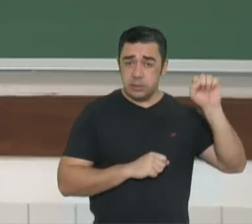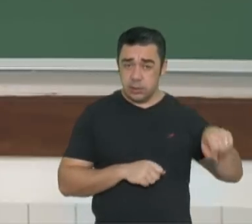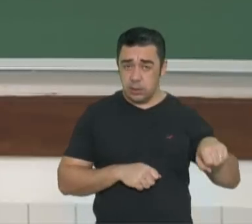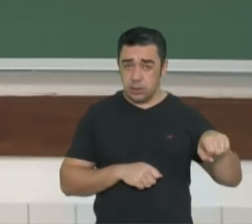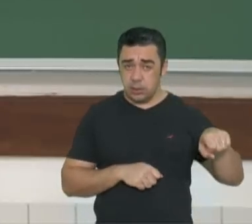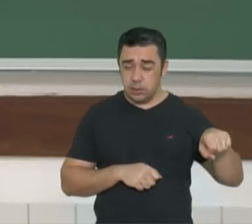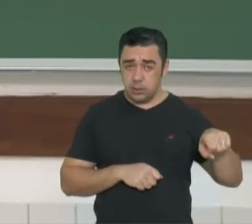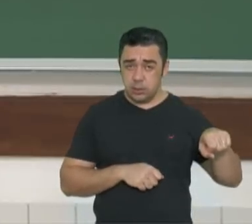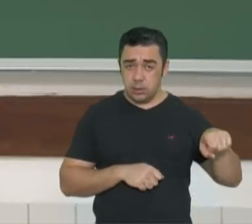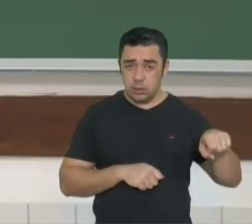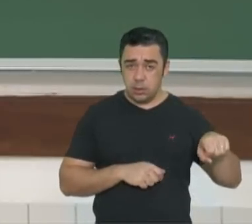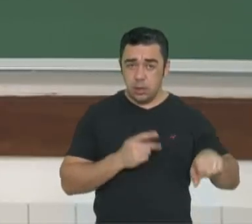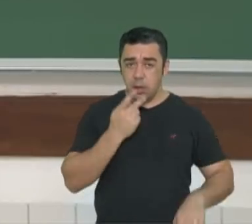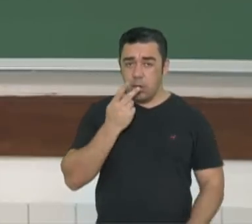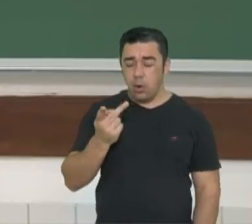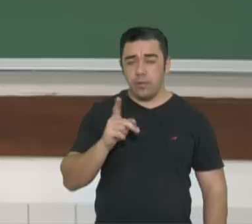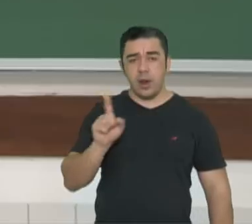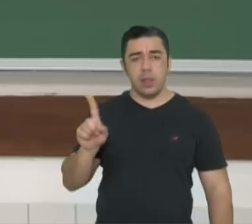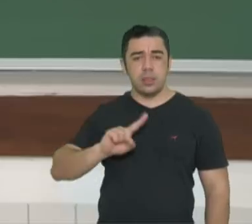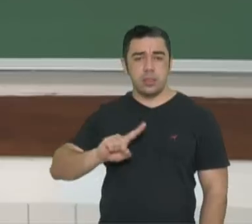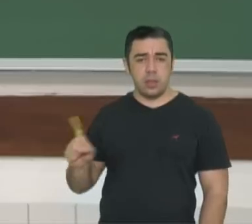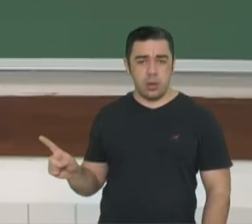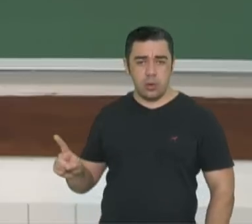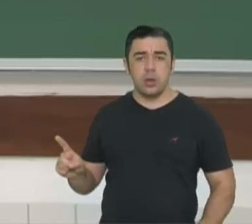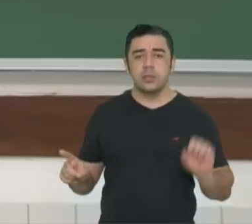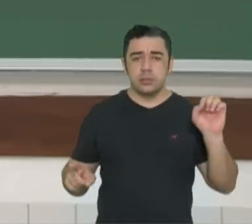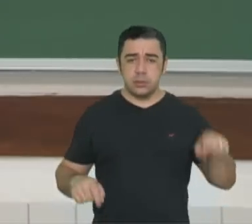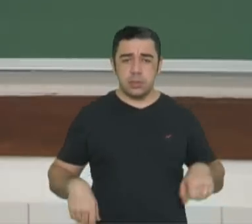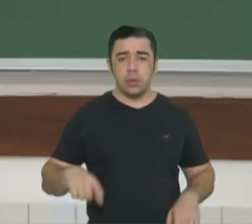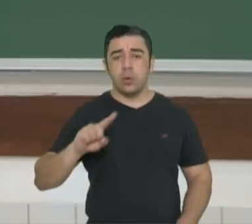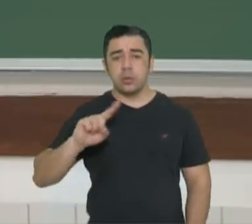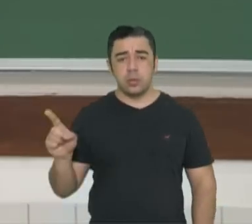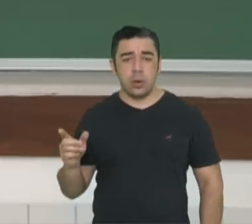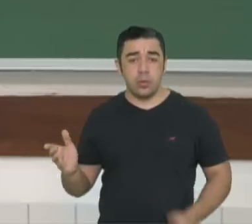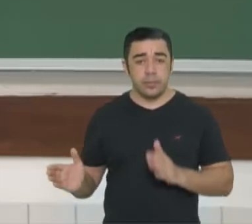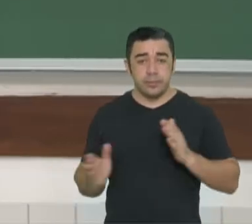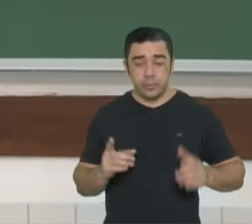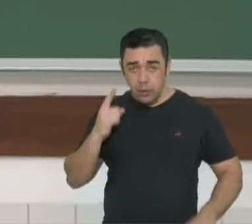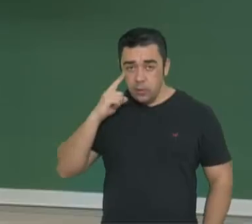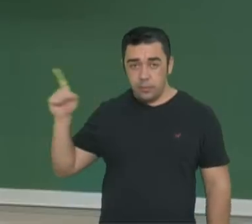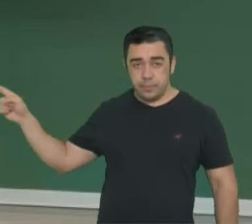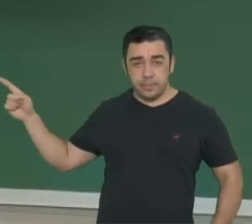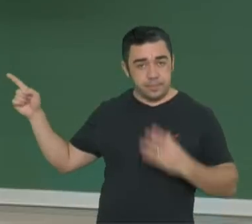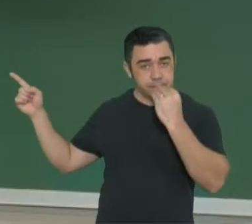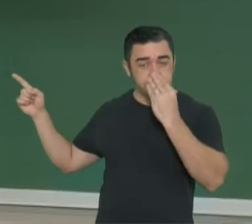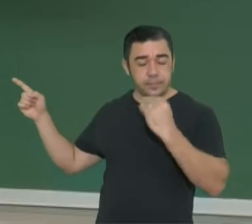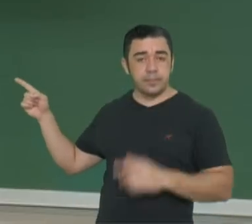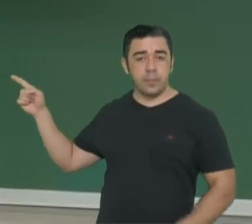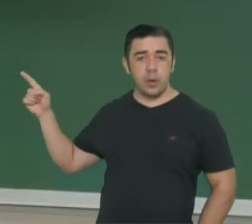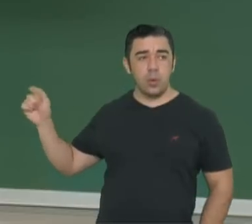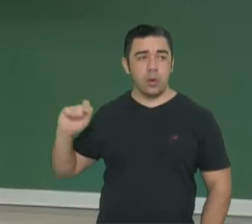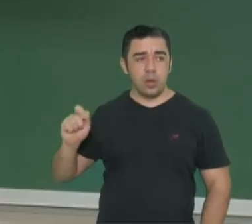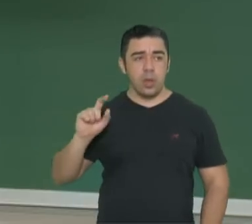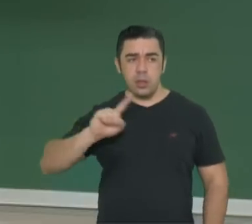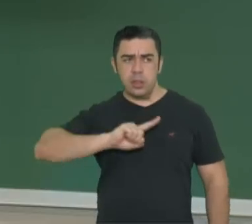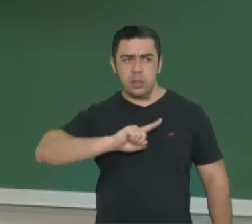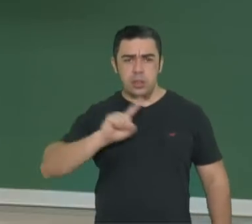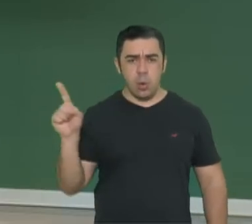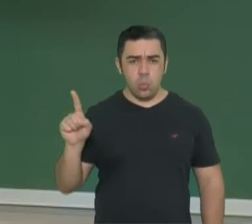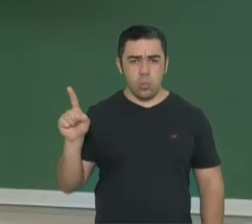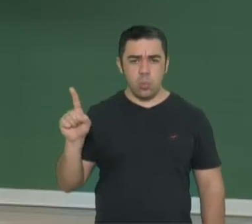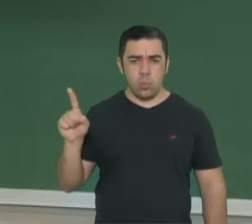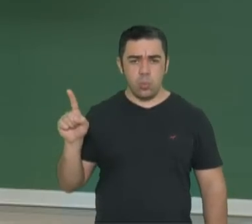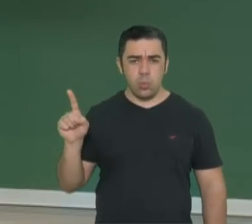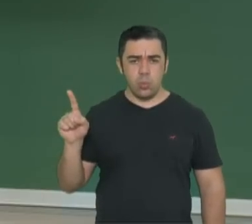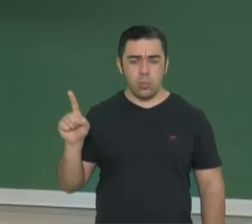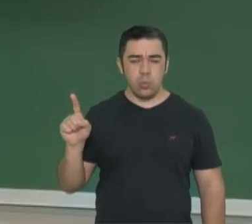Brasil continua parlamentarista? Não. Sim ou não? E aqui do lado esquerdo você tem um cartaz que defende o não